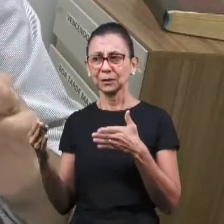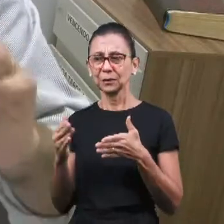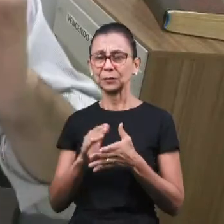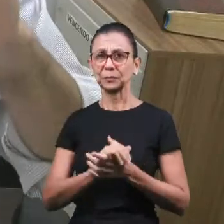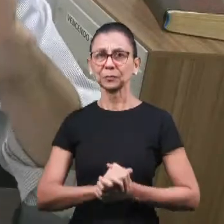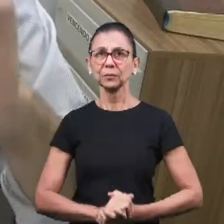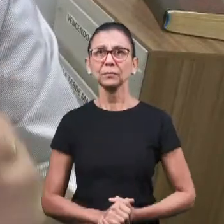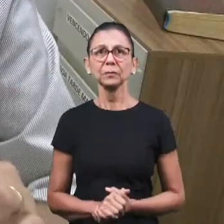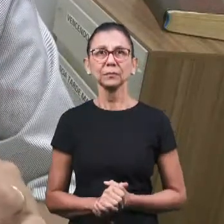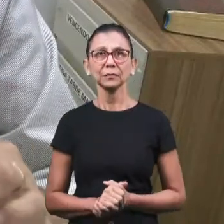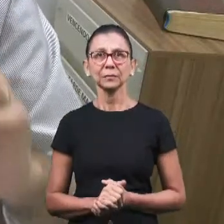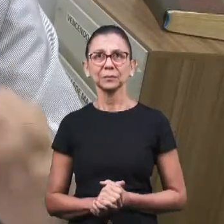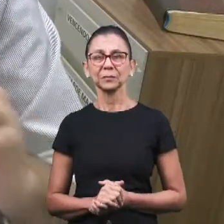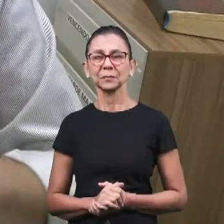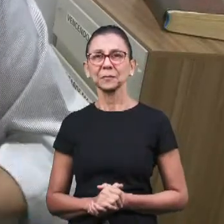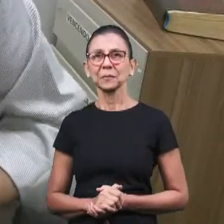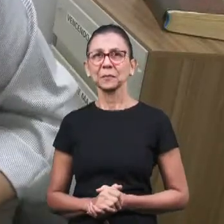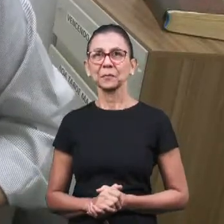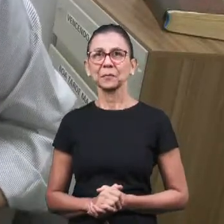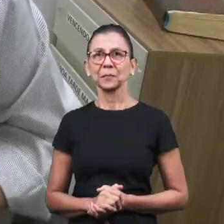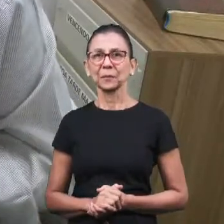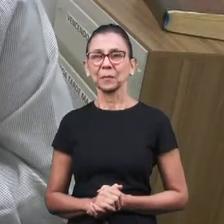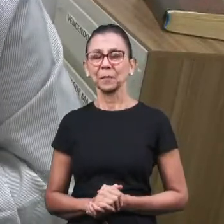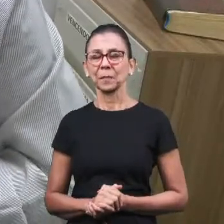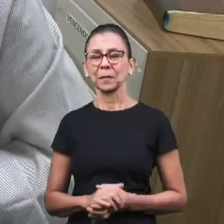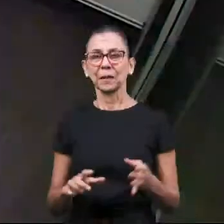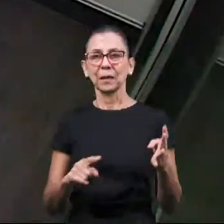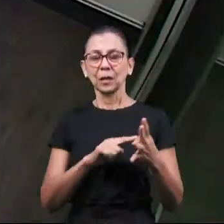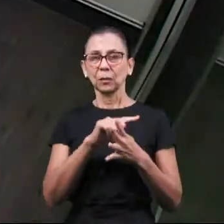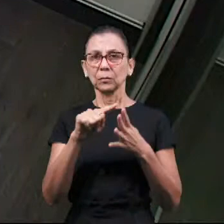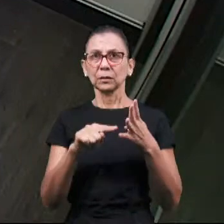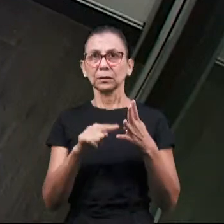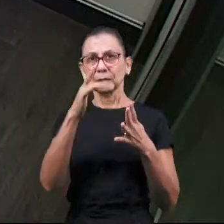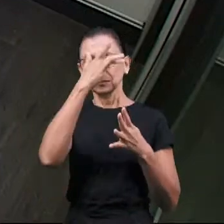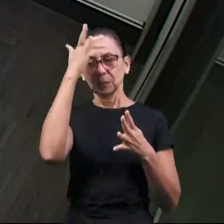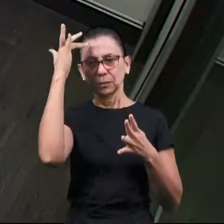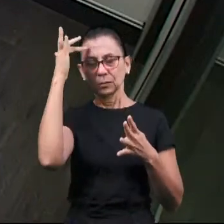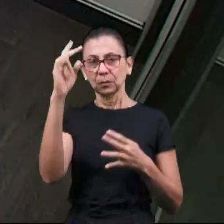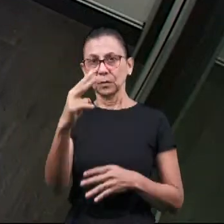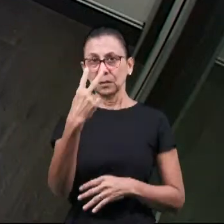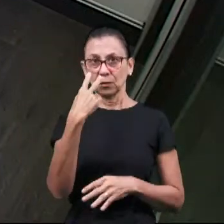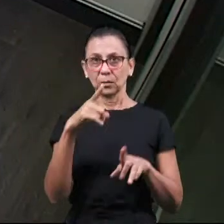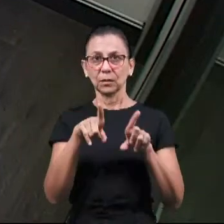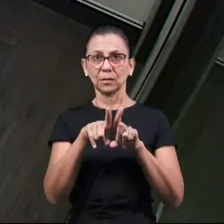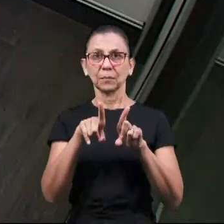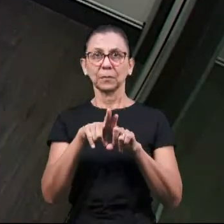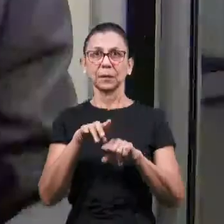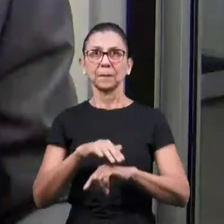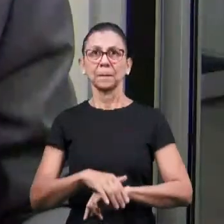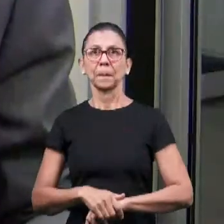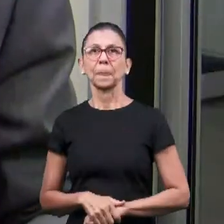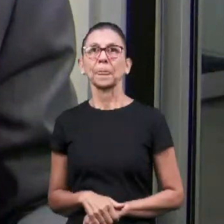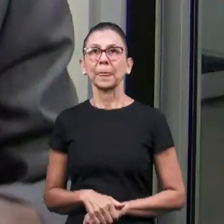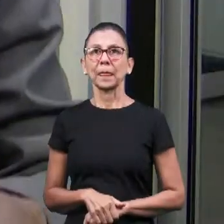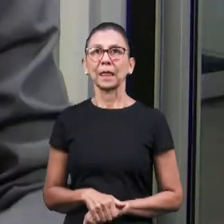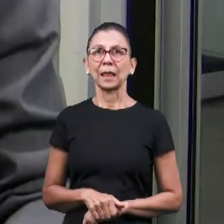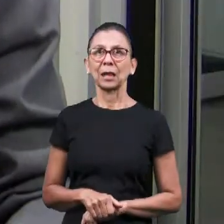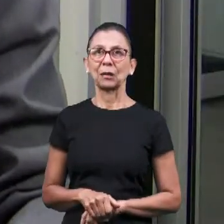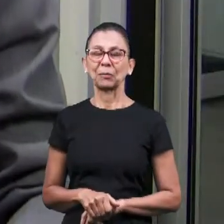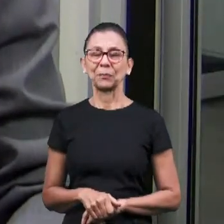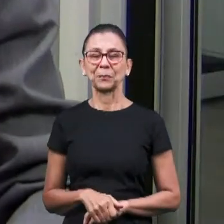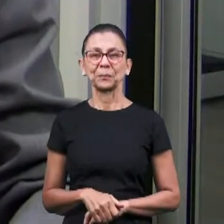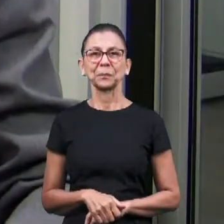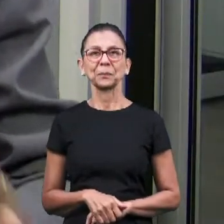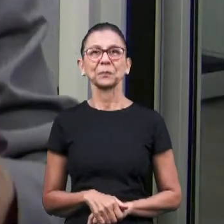pastor Emerson, e o Theo, que é o filho do casal. Eles estão até assistindo agora também. Eu saí de casa e ele falou: eu vou acompanhar de